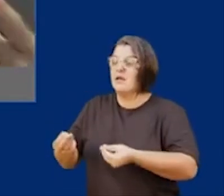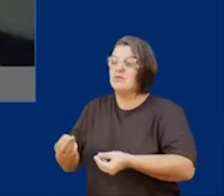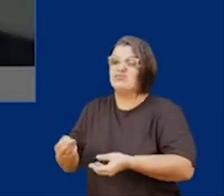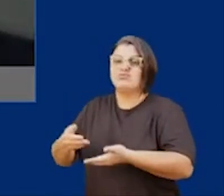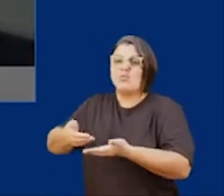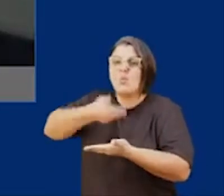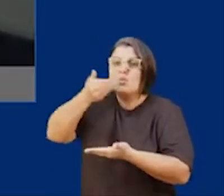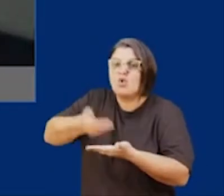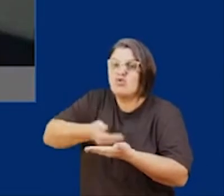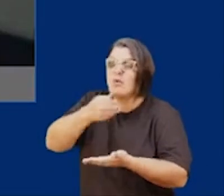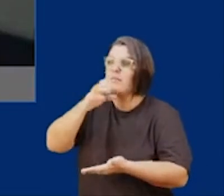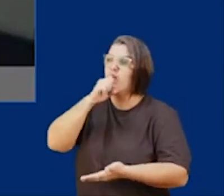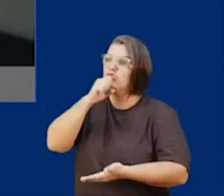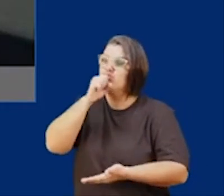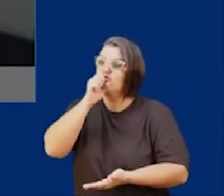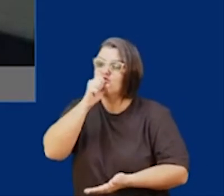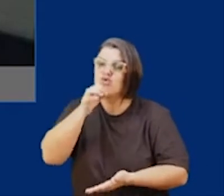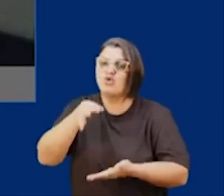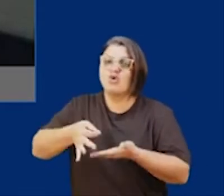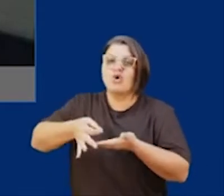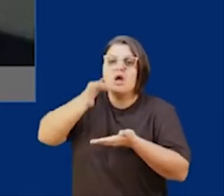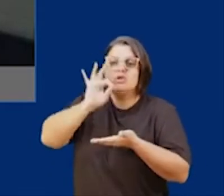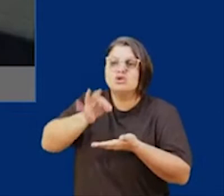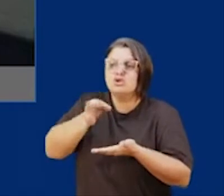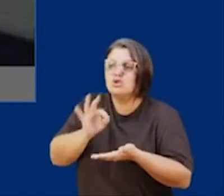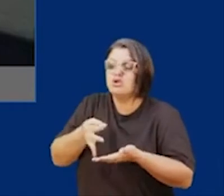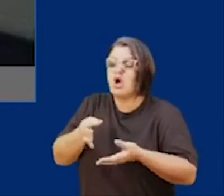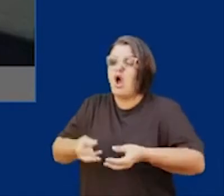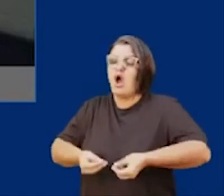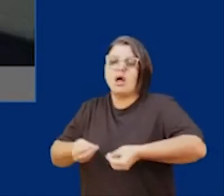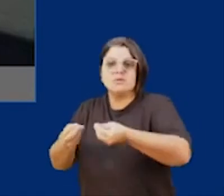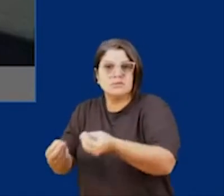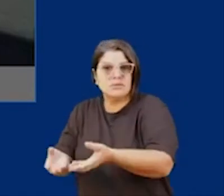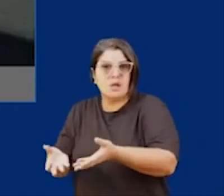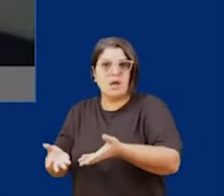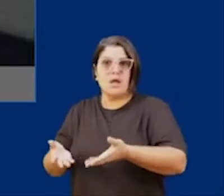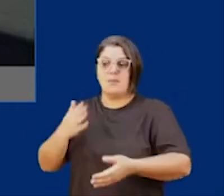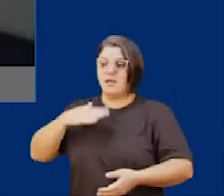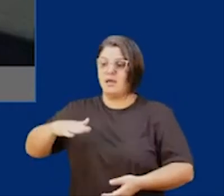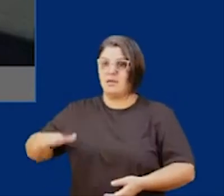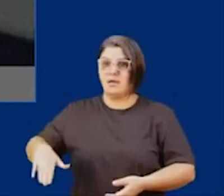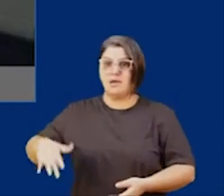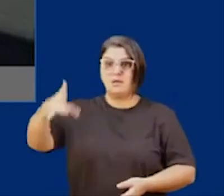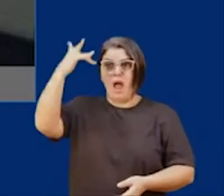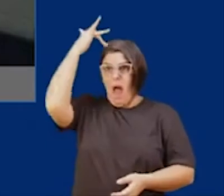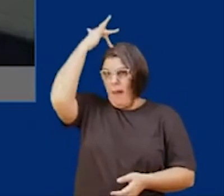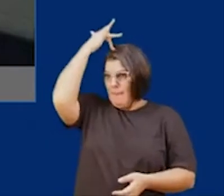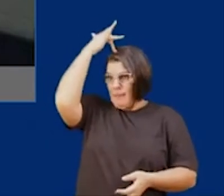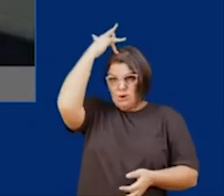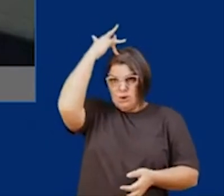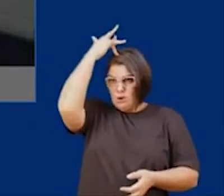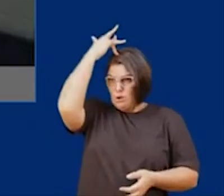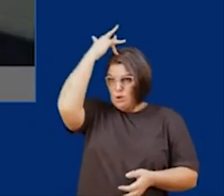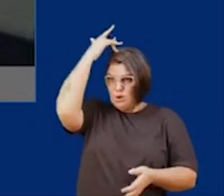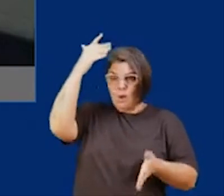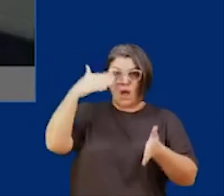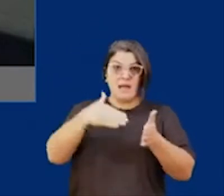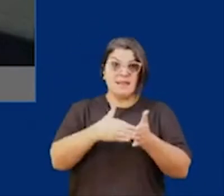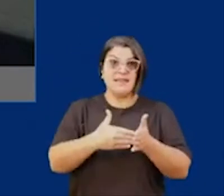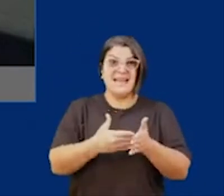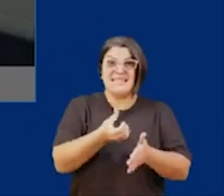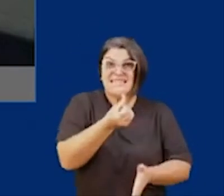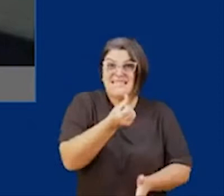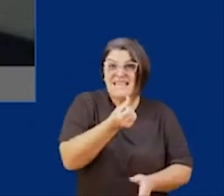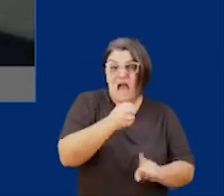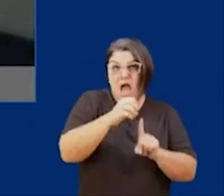ou já dava o chazinho na chuquinha, né, ou em alguma forma, e acho um absurdo deixar a criança até 6 meses sem alimento, né, e